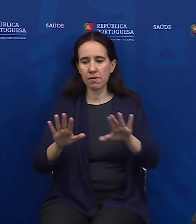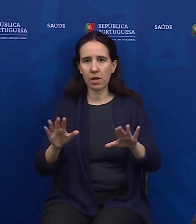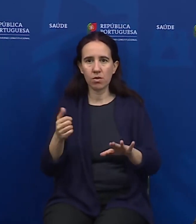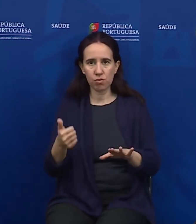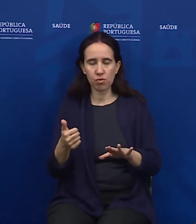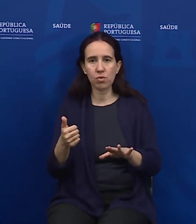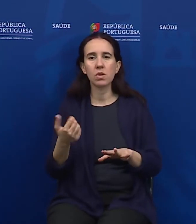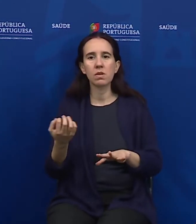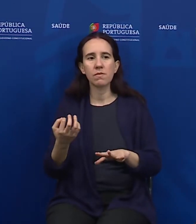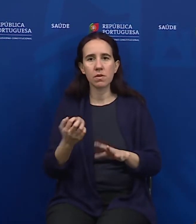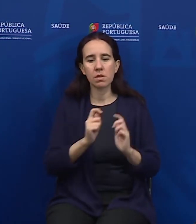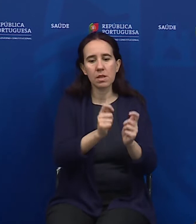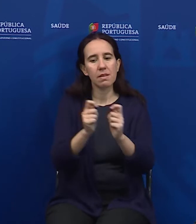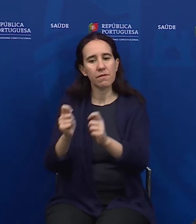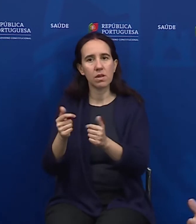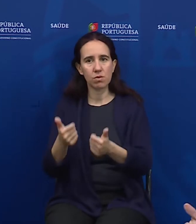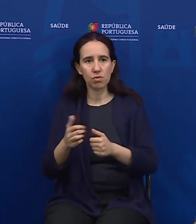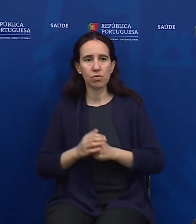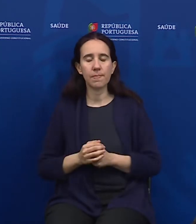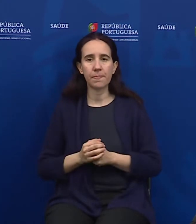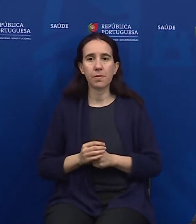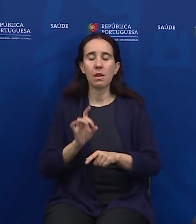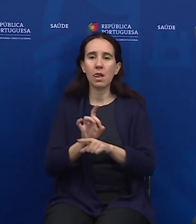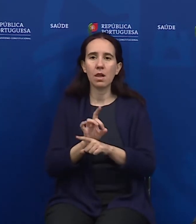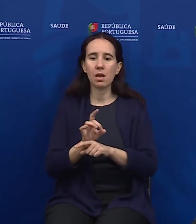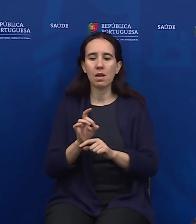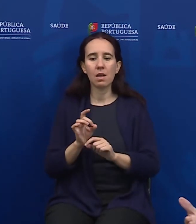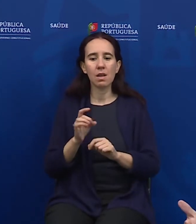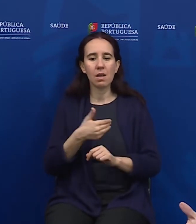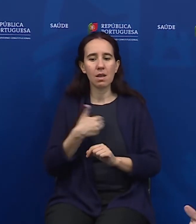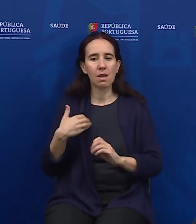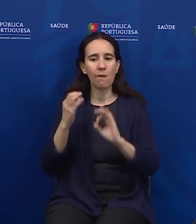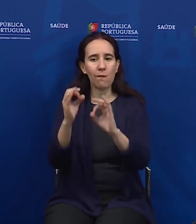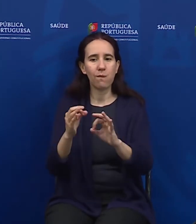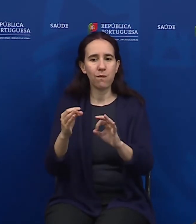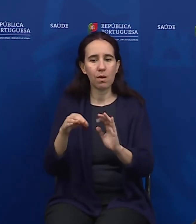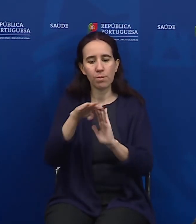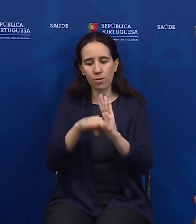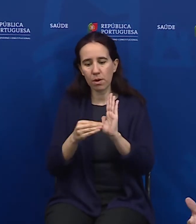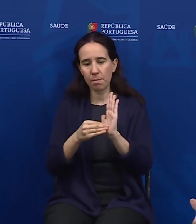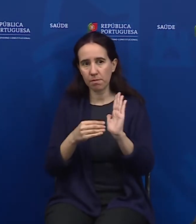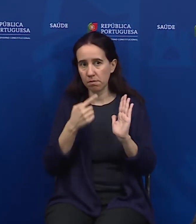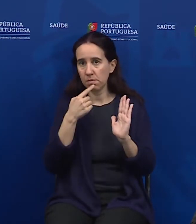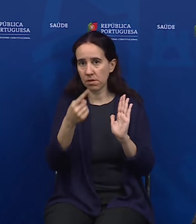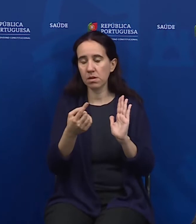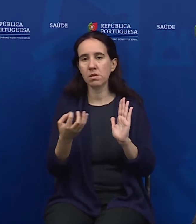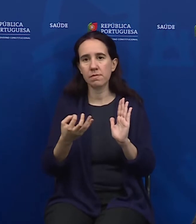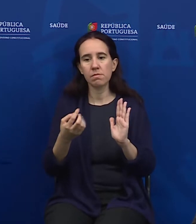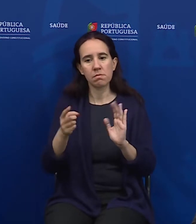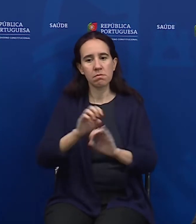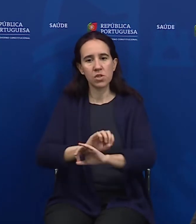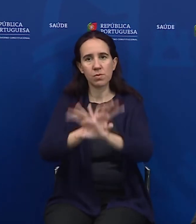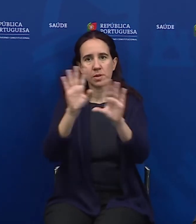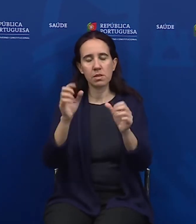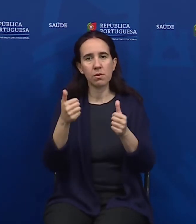identificados e devidamente definidos. Em relação à atividade assistencial programada, como disse, isso está bem